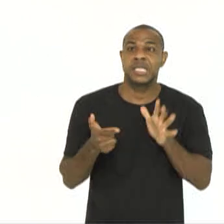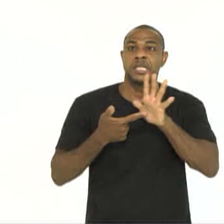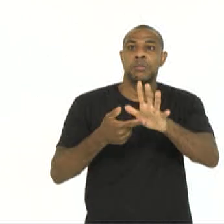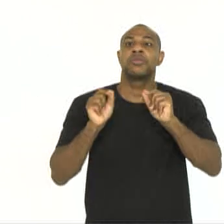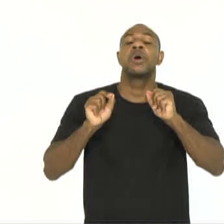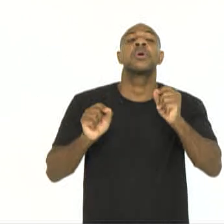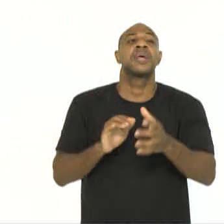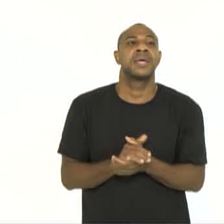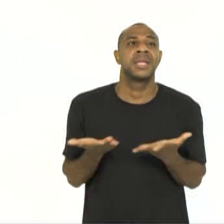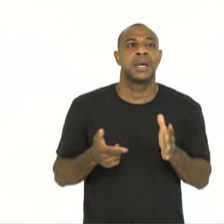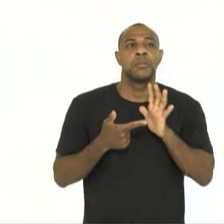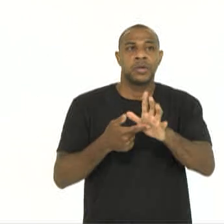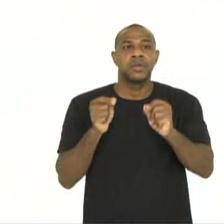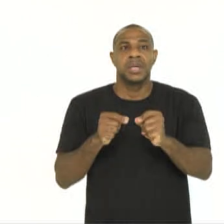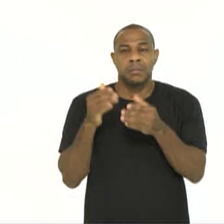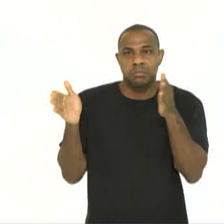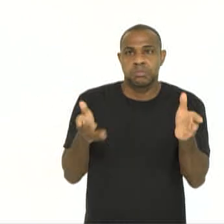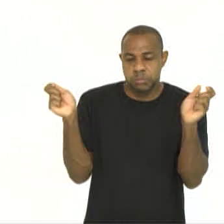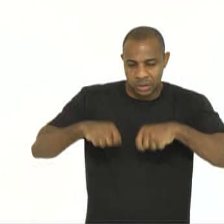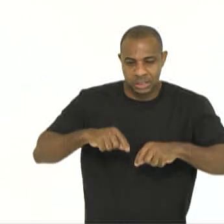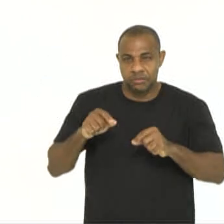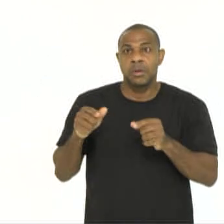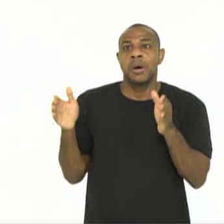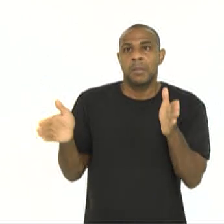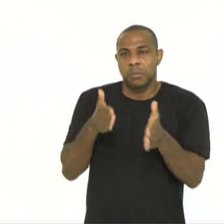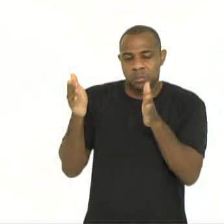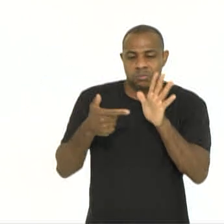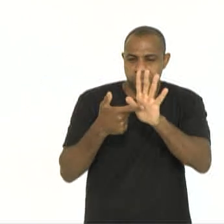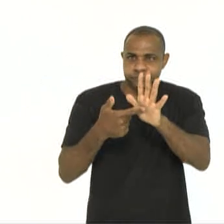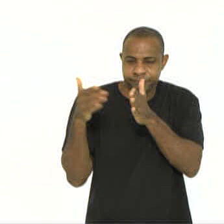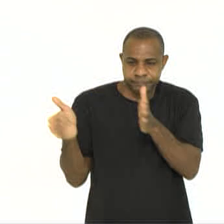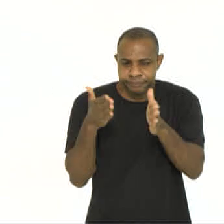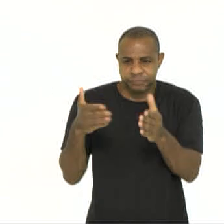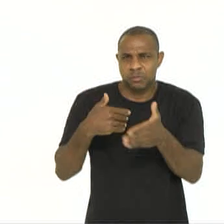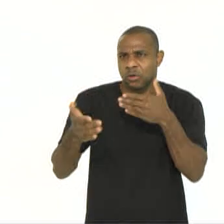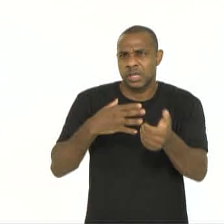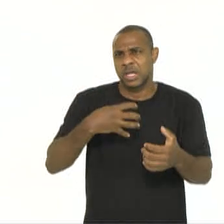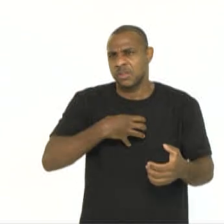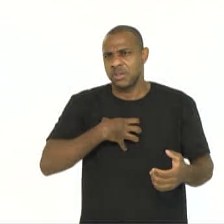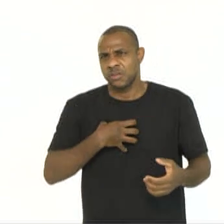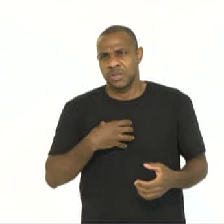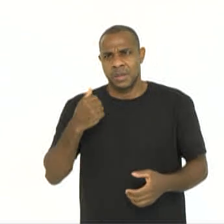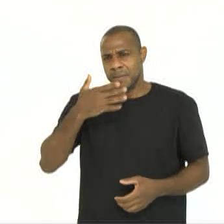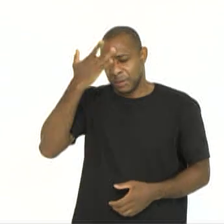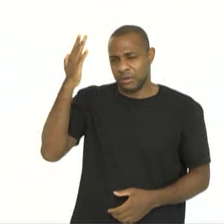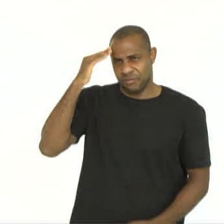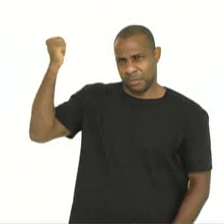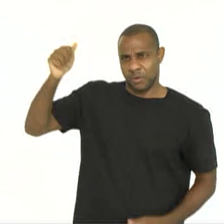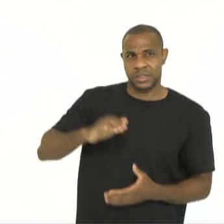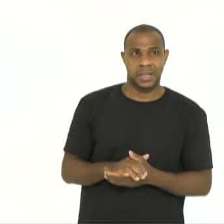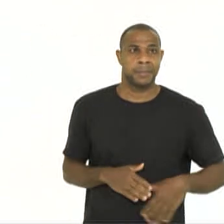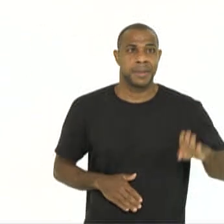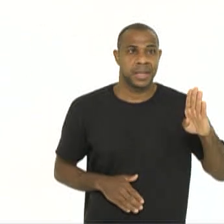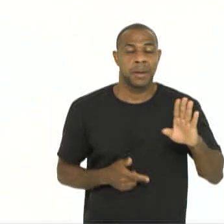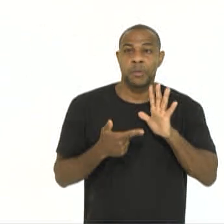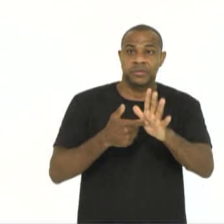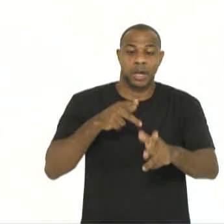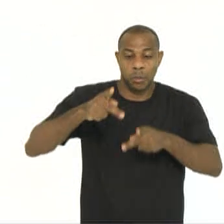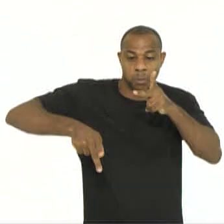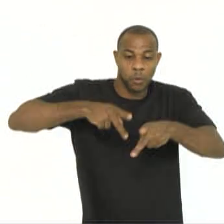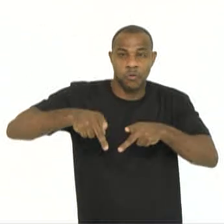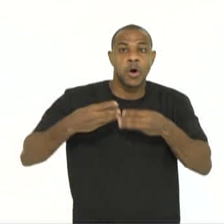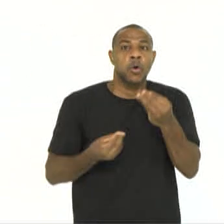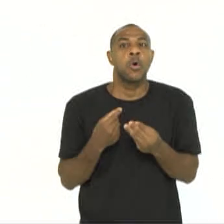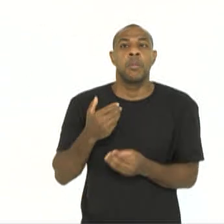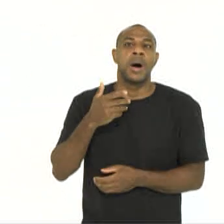mostrar que era possível produzir imagens de qualquer jeito de pessoas famosas. B. Mostrar ao público como a